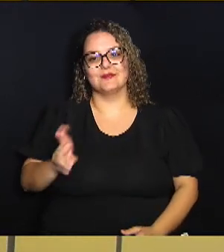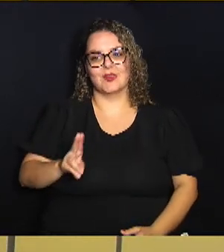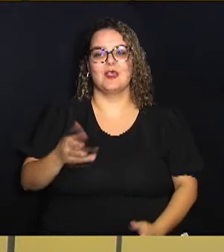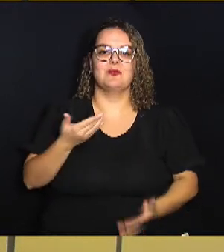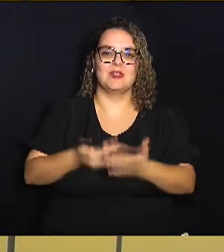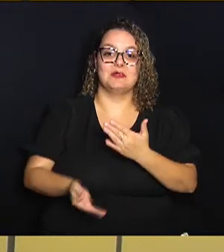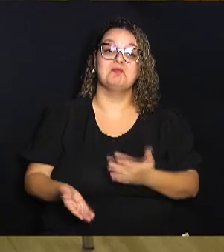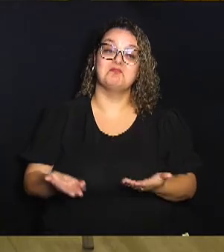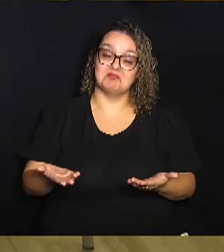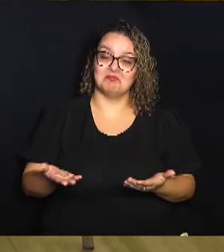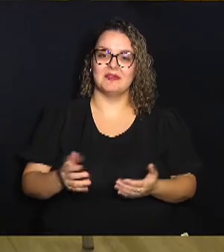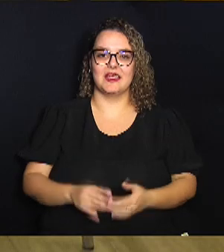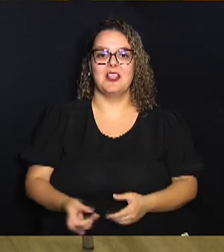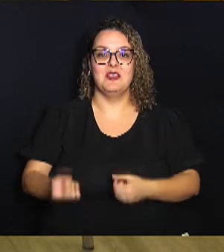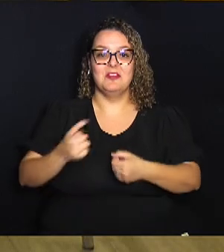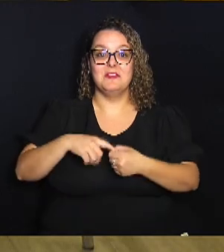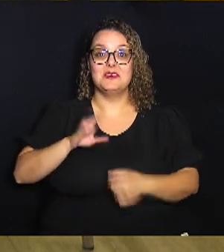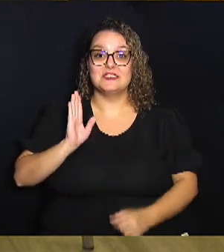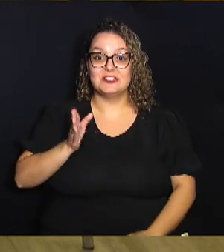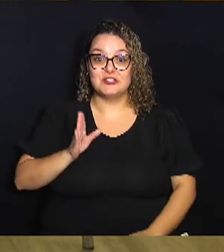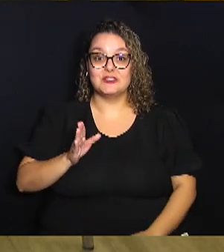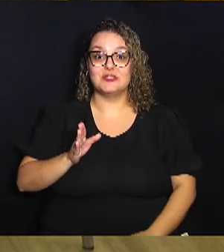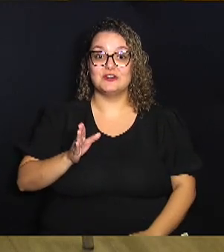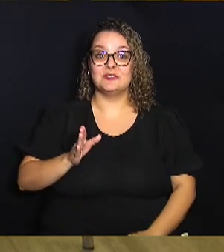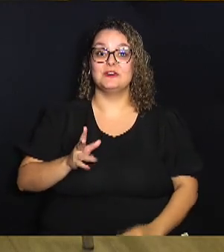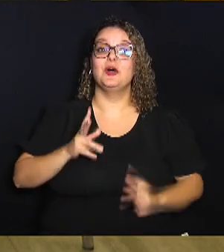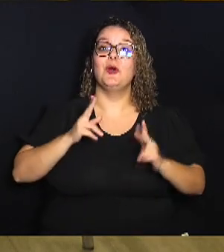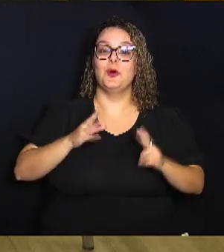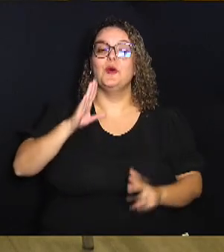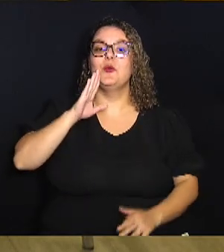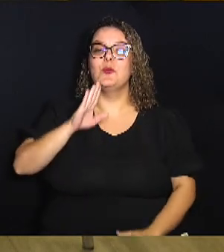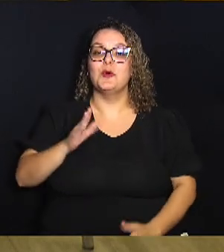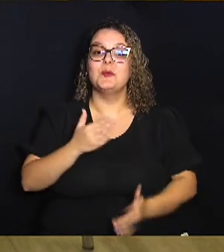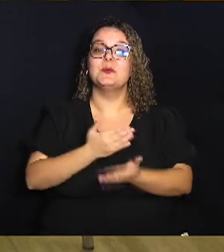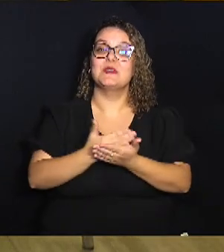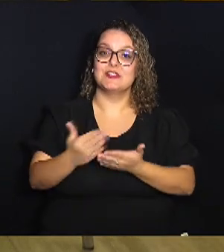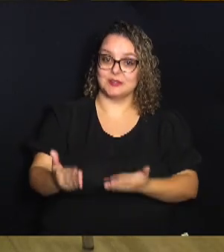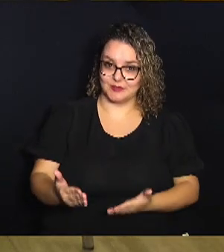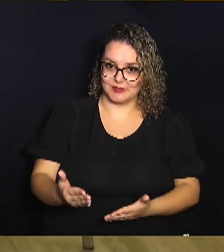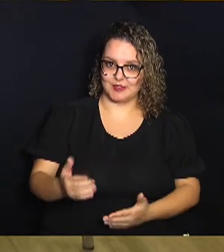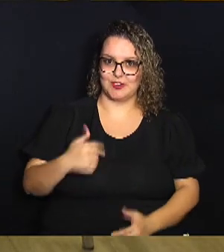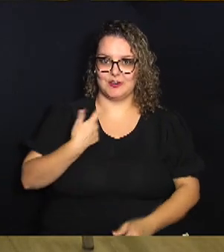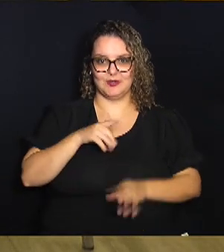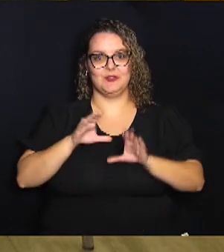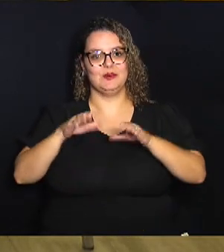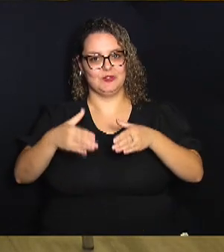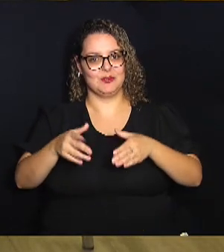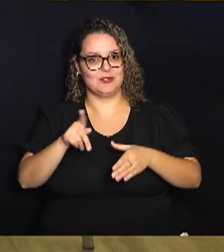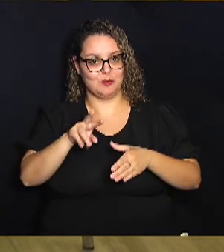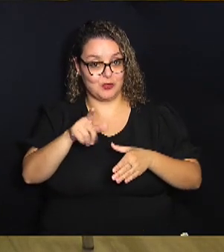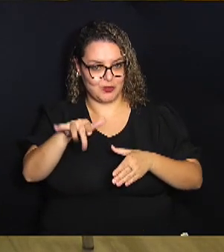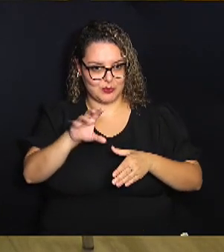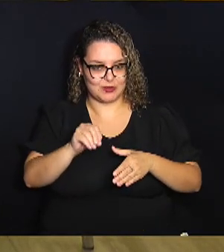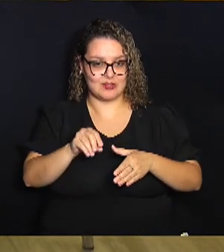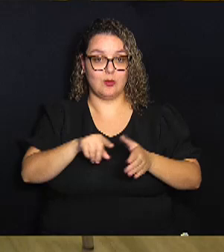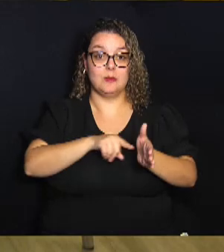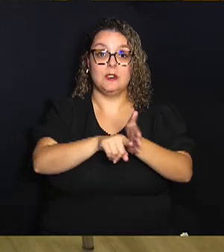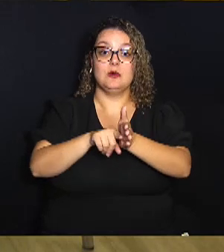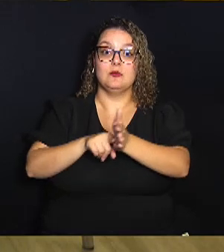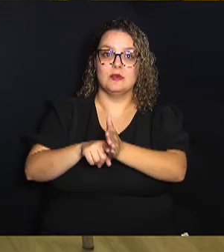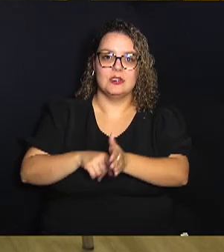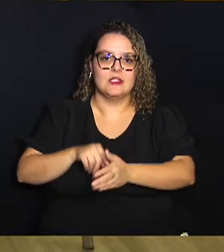Tá bom, a gente volta daqui a pouquinho, porque olha, como prometido no início, a nossa produção fez uma pesquisa. Gente,